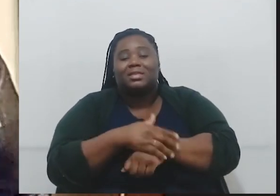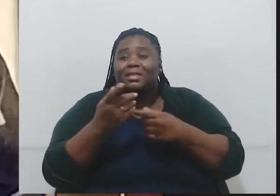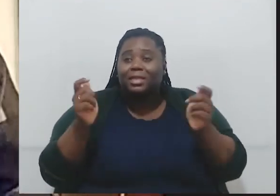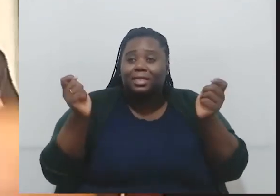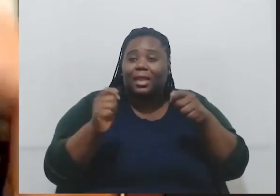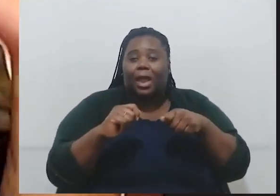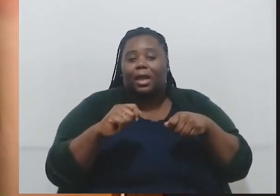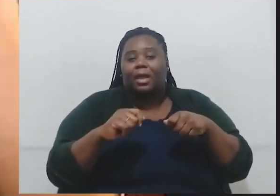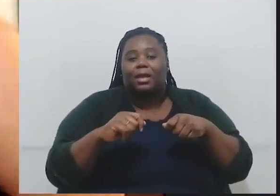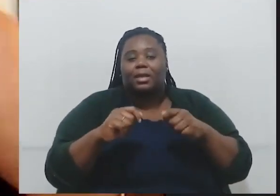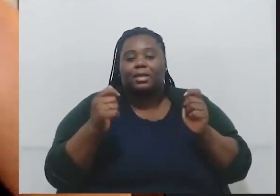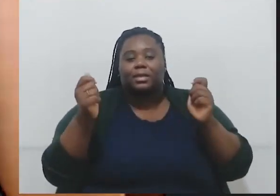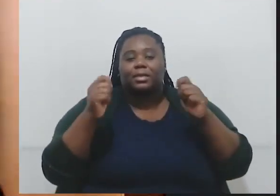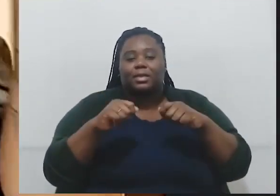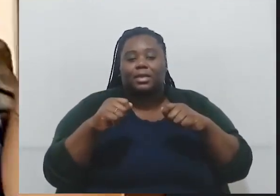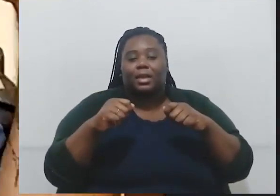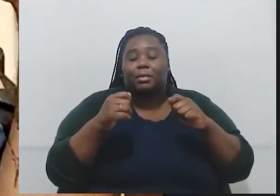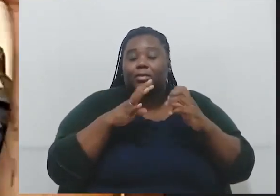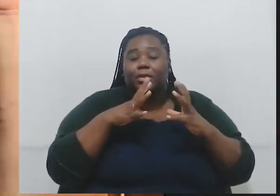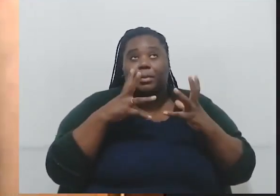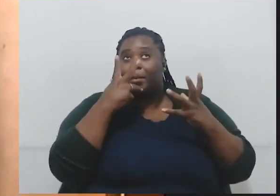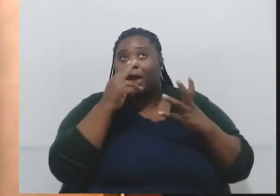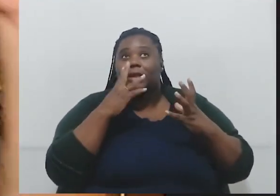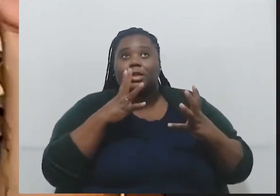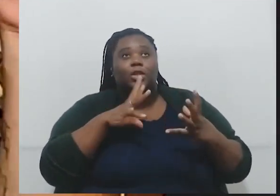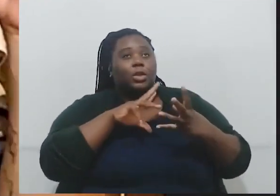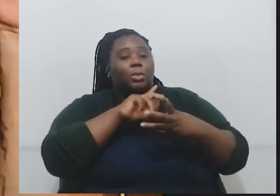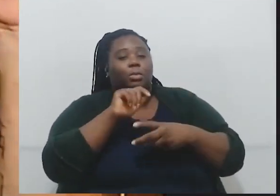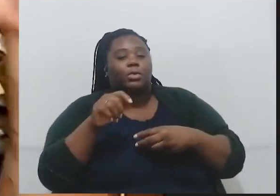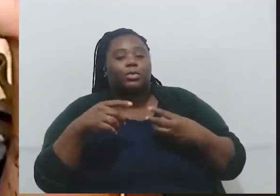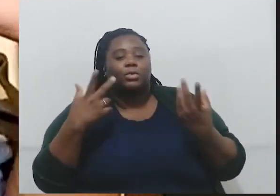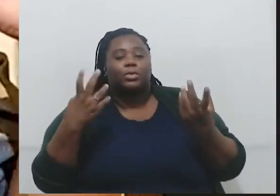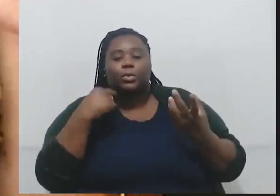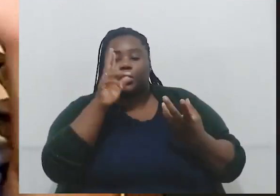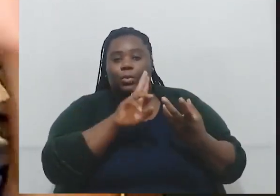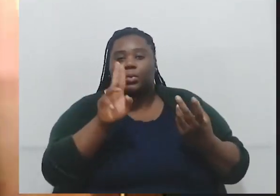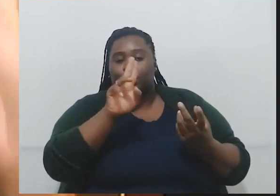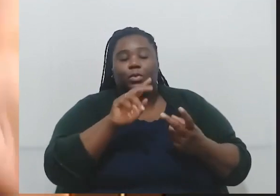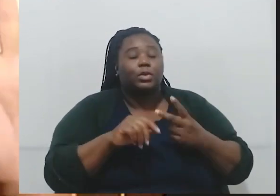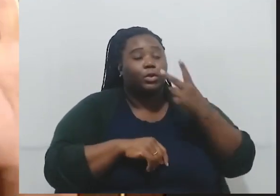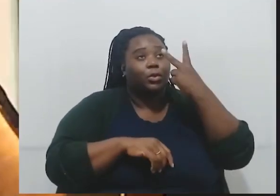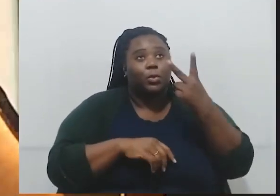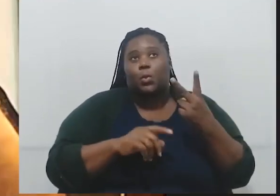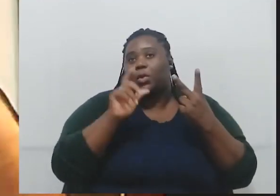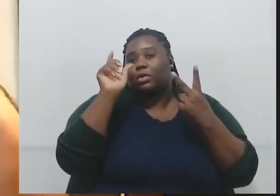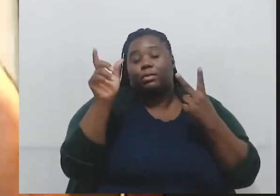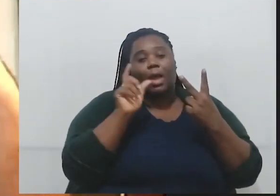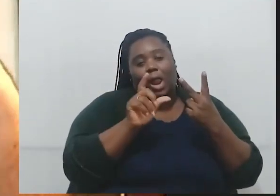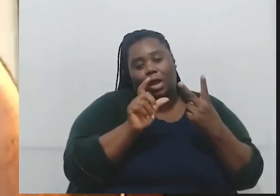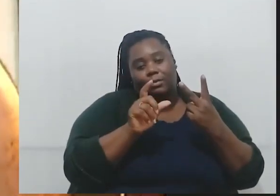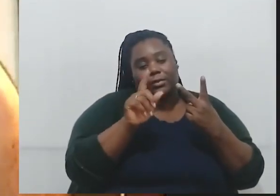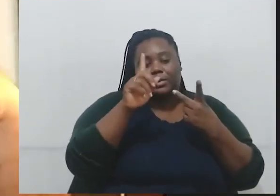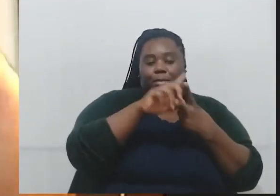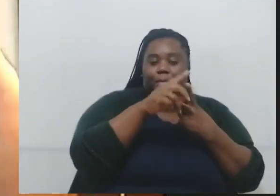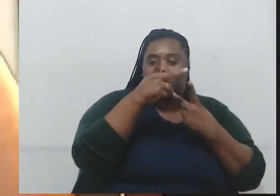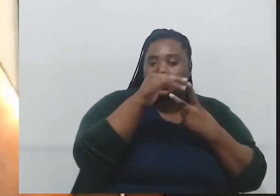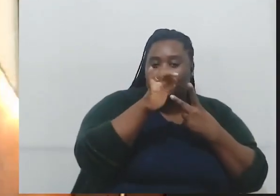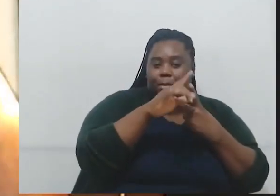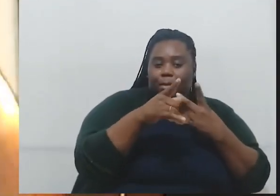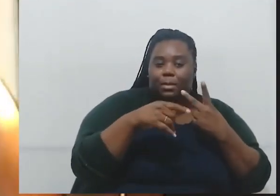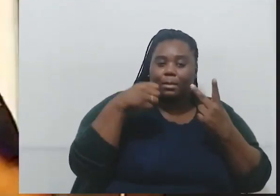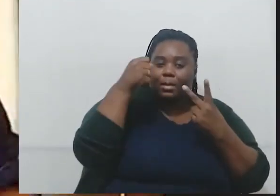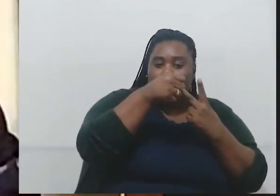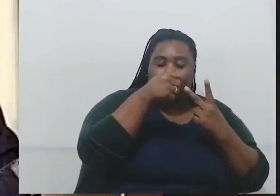possibilidade de você ter um universo praticamente com o uso de duas palavras, pancada e arrepio. Eu começaria daí para pensar